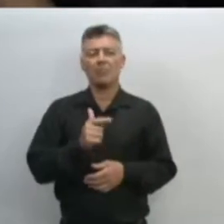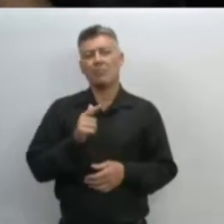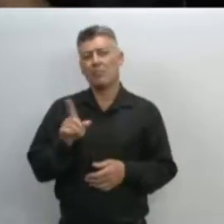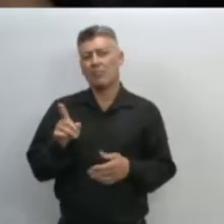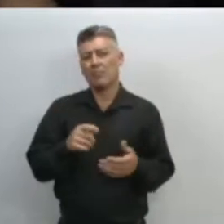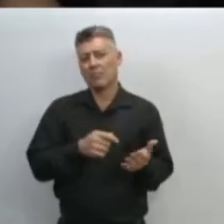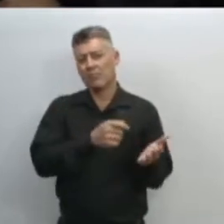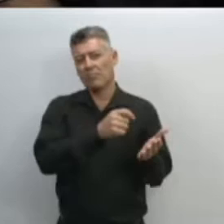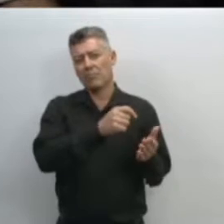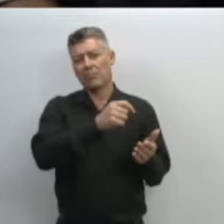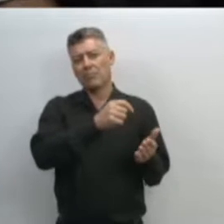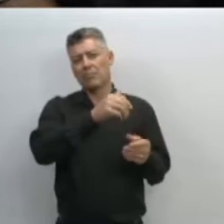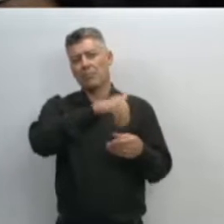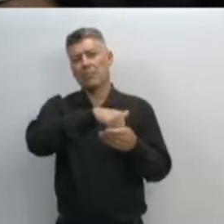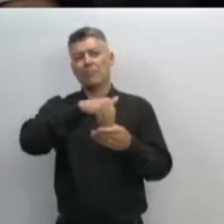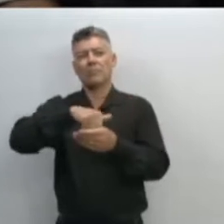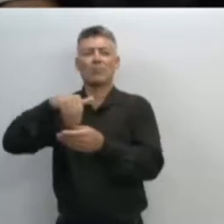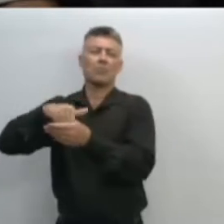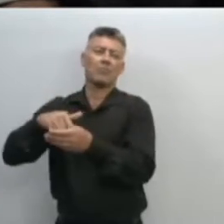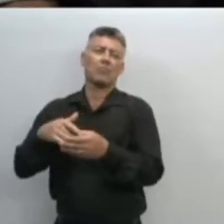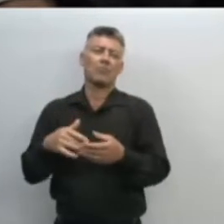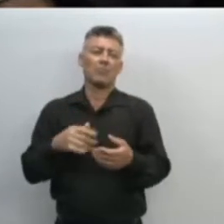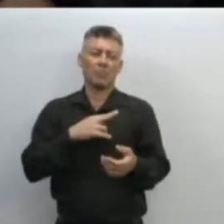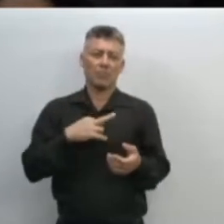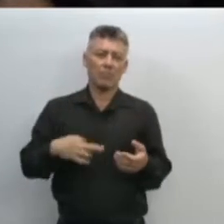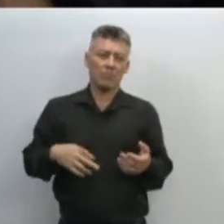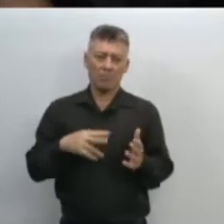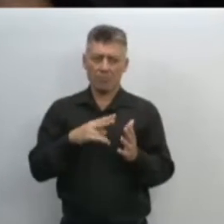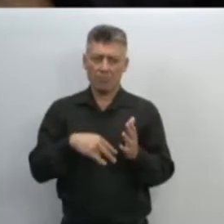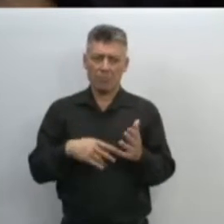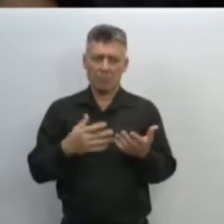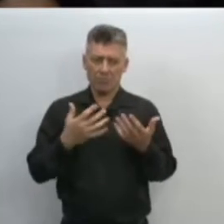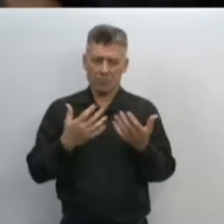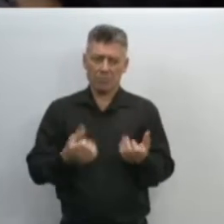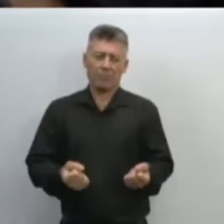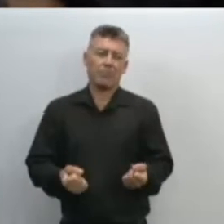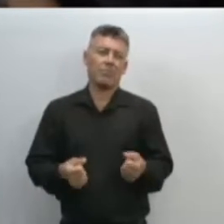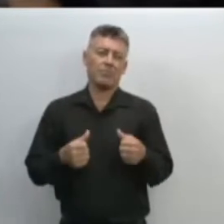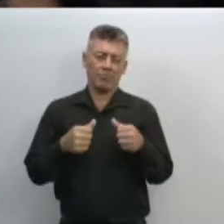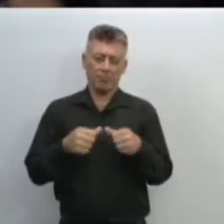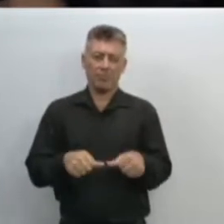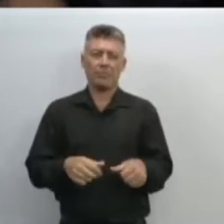acolher os votos. Vereadores que aprovam a leitura da ata, permaneça como estão.